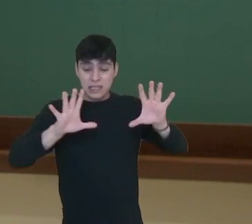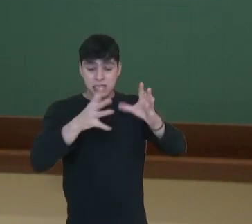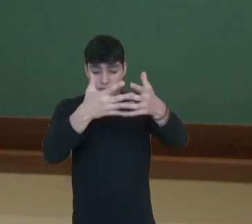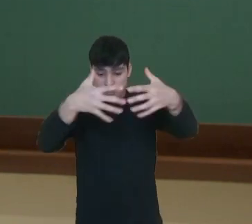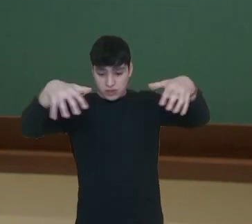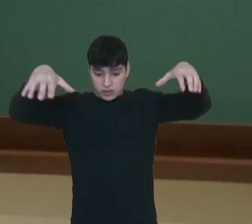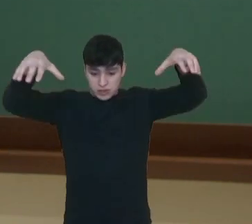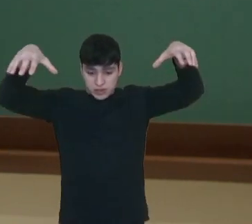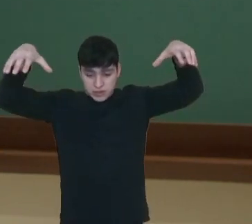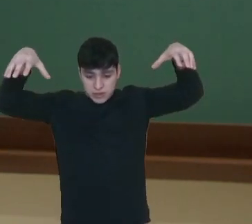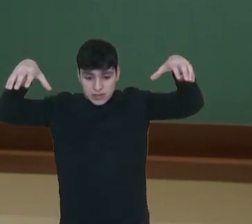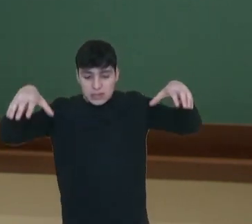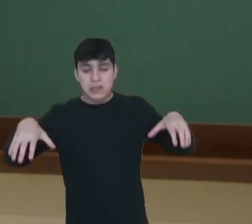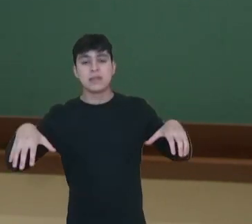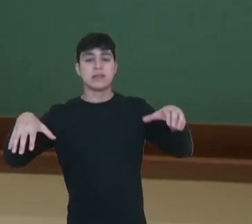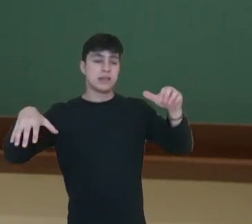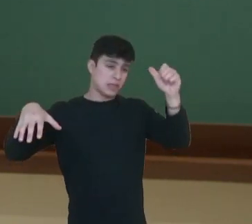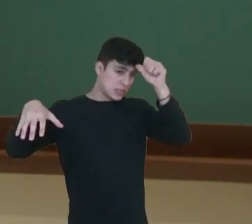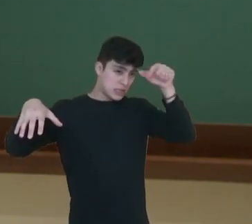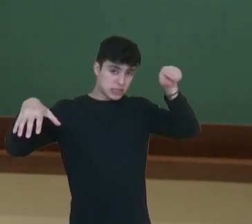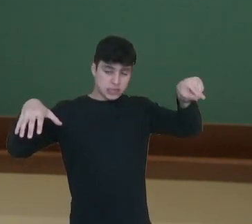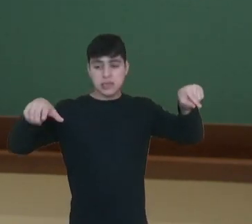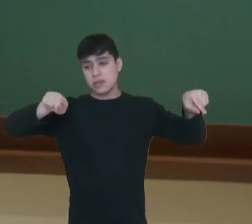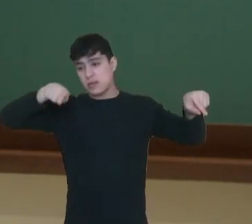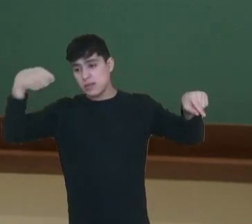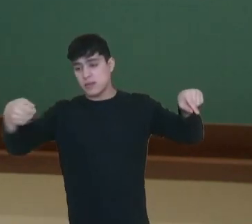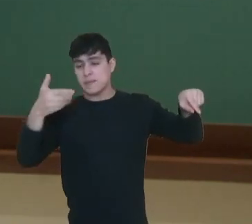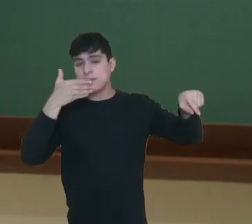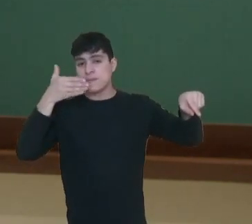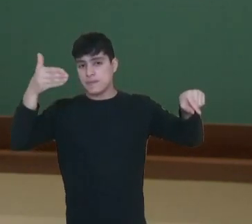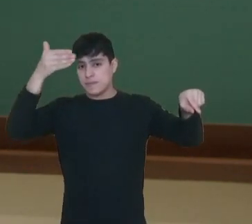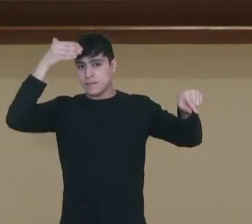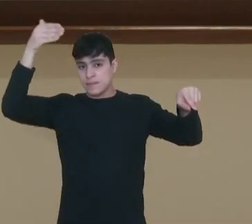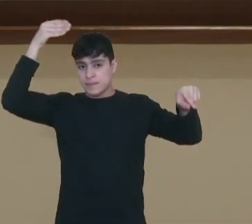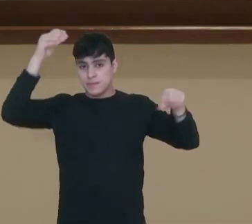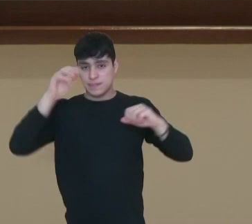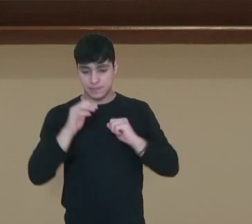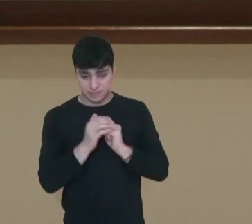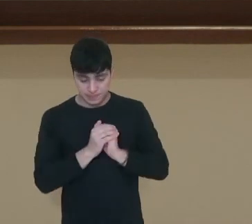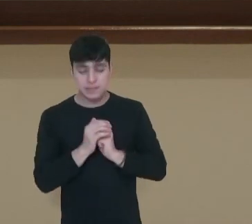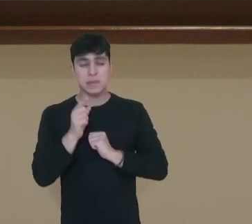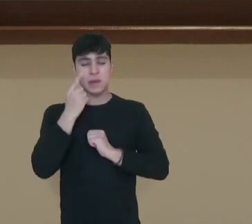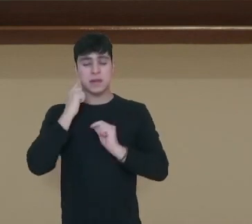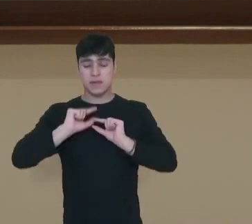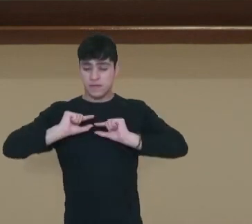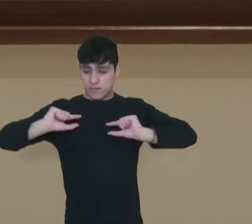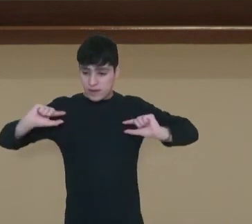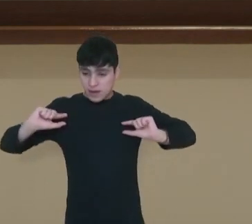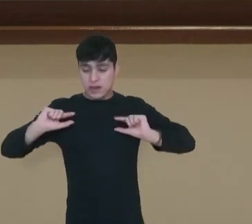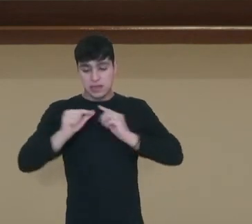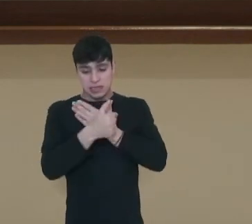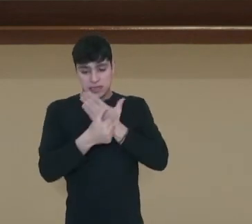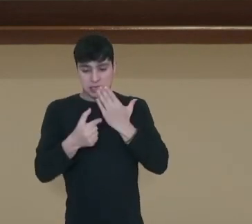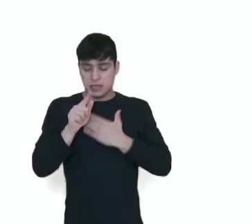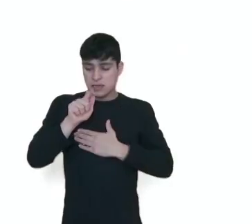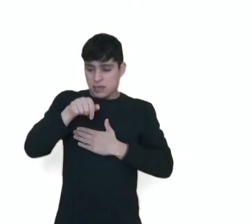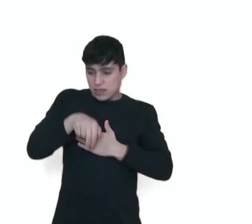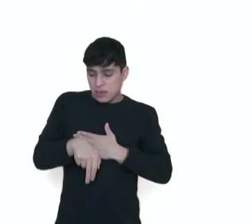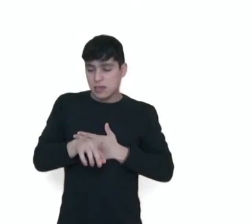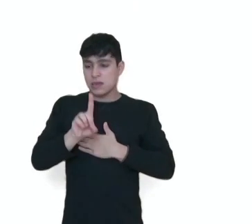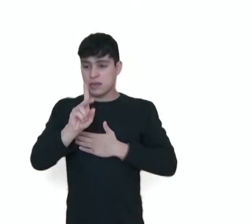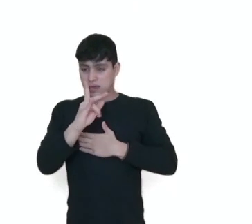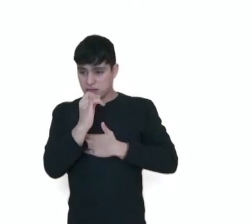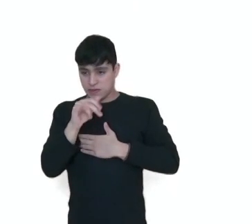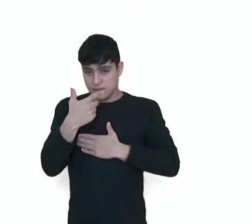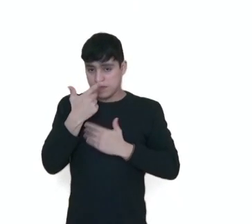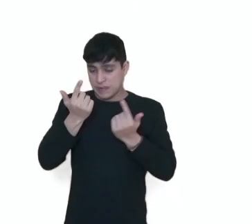entre repúblicas dos hindus e dos muçulmanos. Aqui a gente tem uma frase de Mahatma Gandhi bastante importante, né?